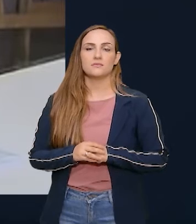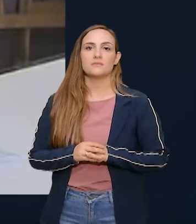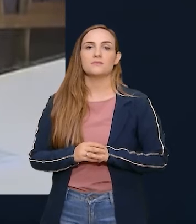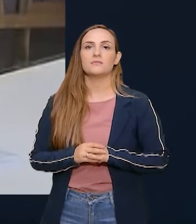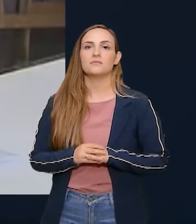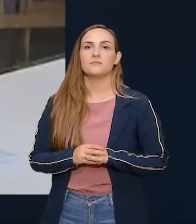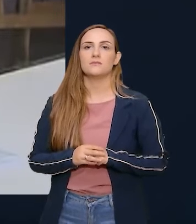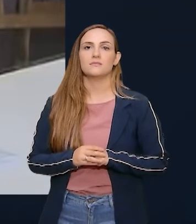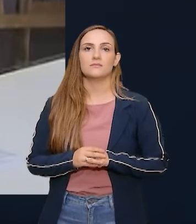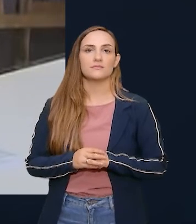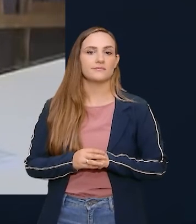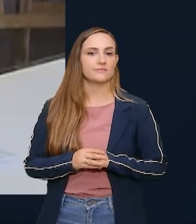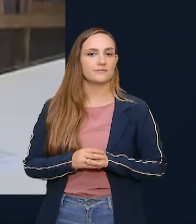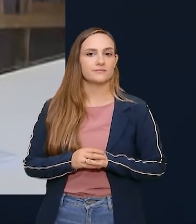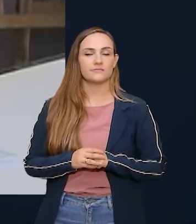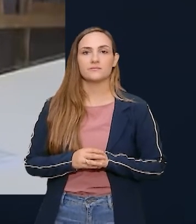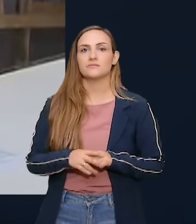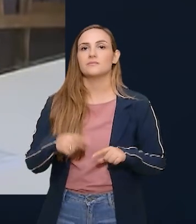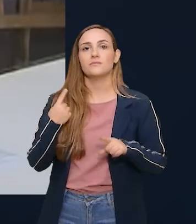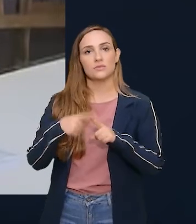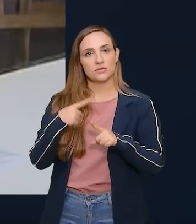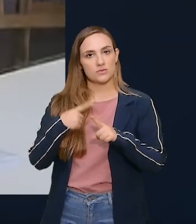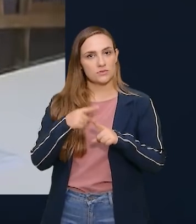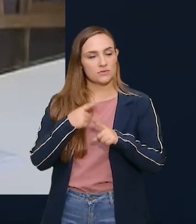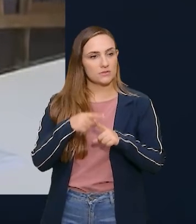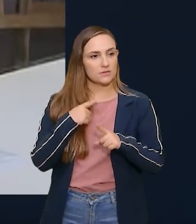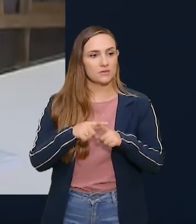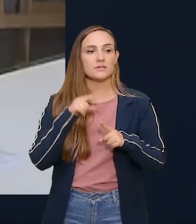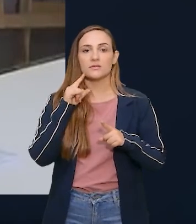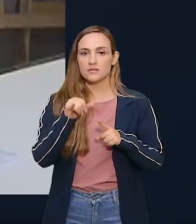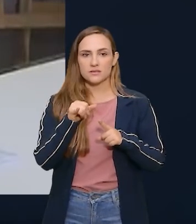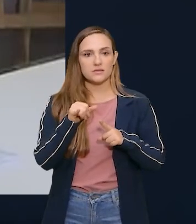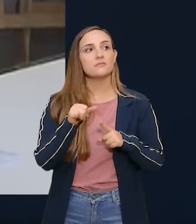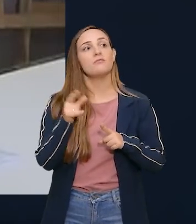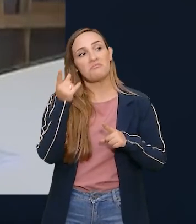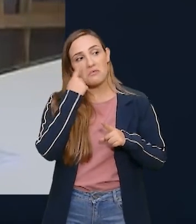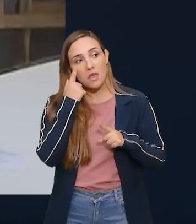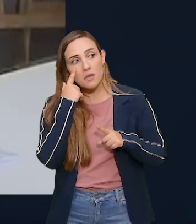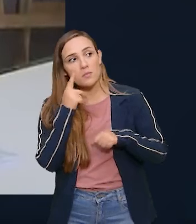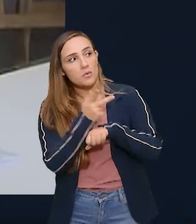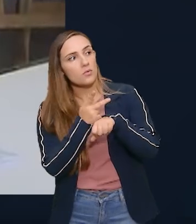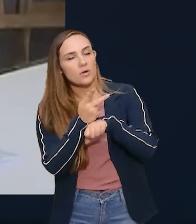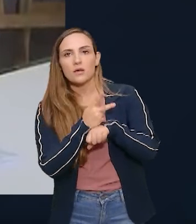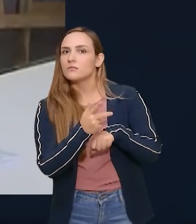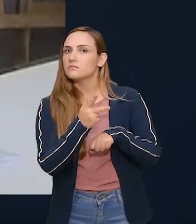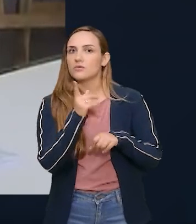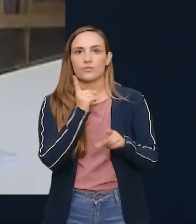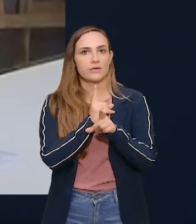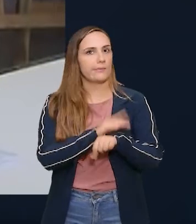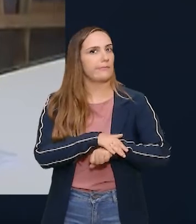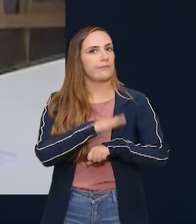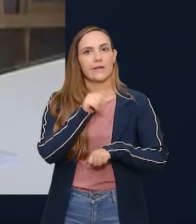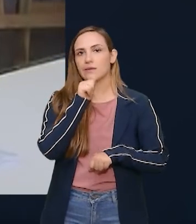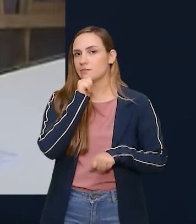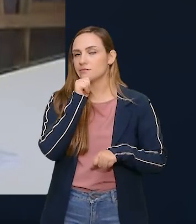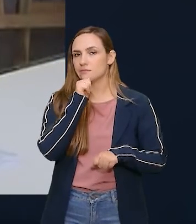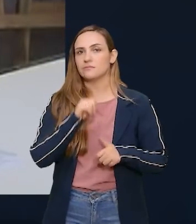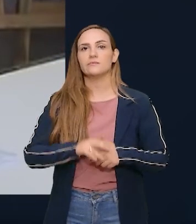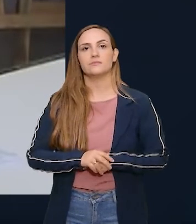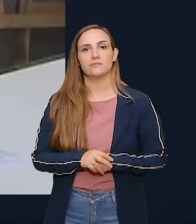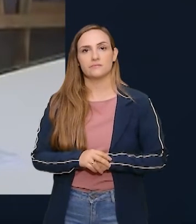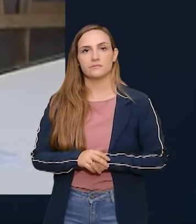essa quantidade. Isso porque a gente se a gente for atrás, esse número ele vai se multiplicar ainda mais. Então